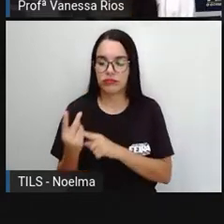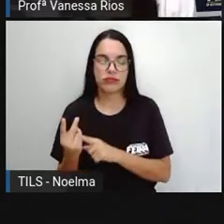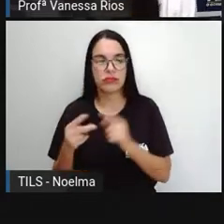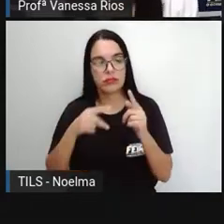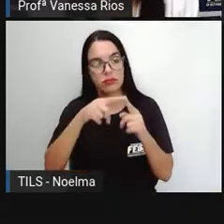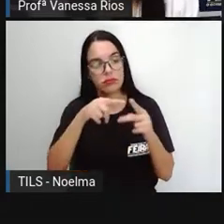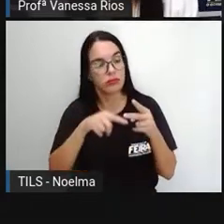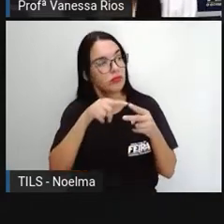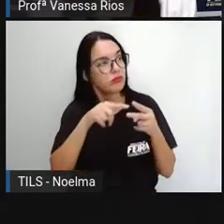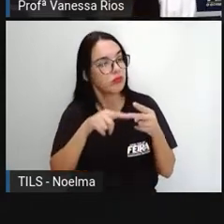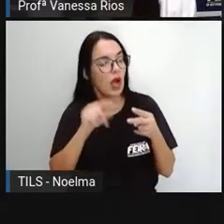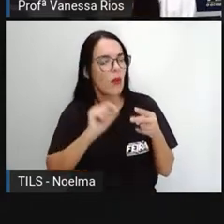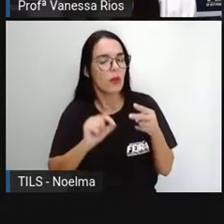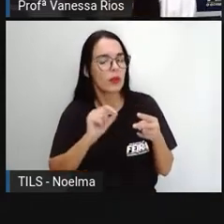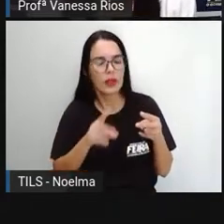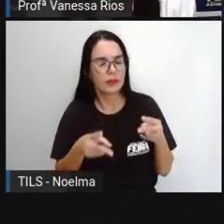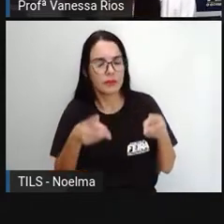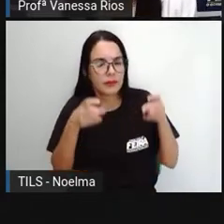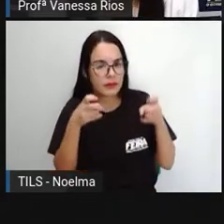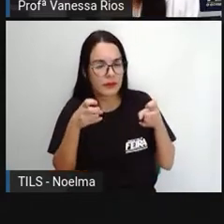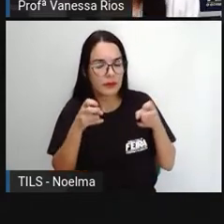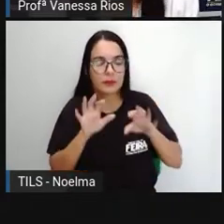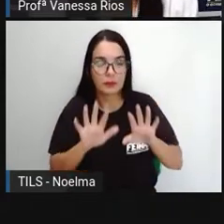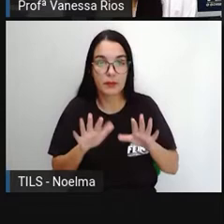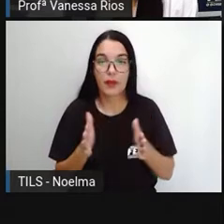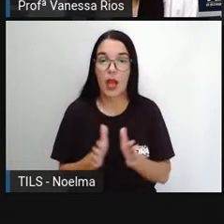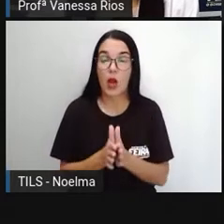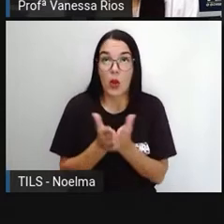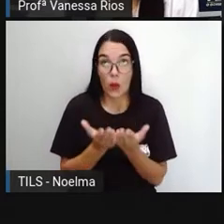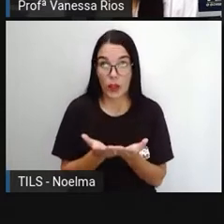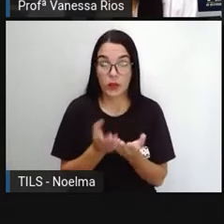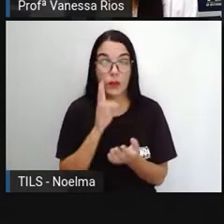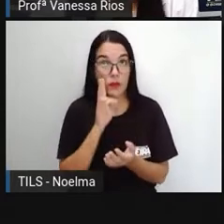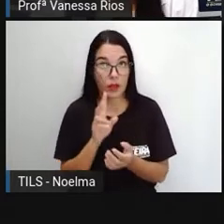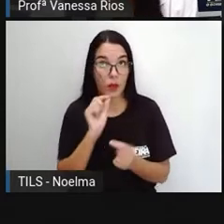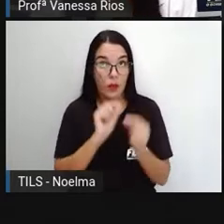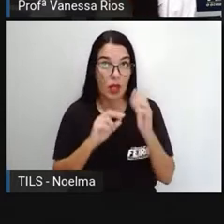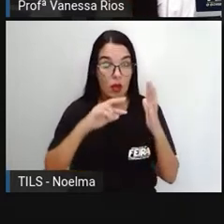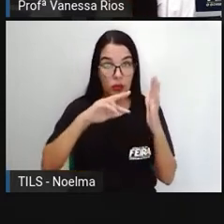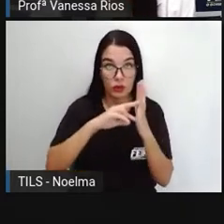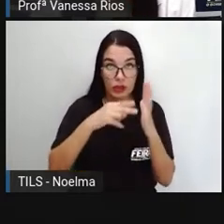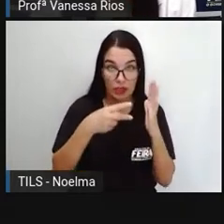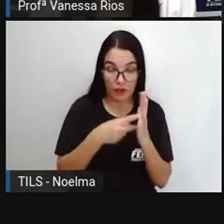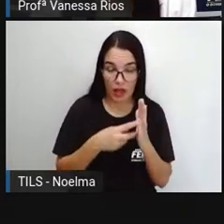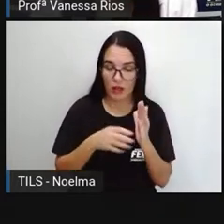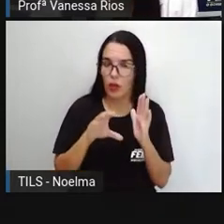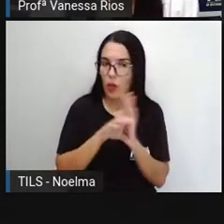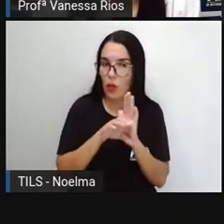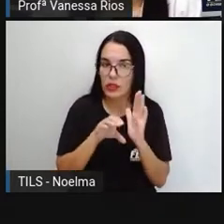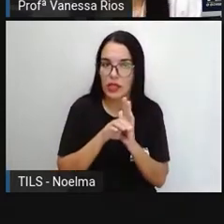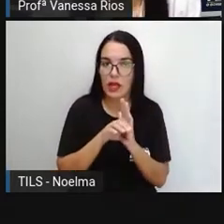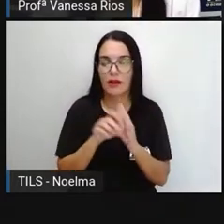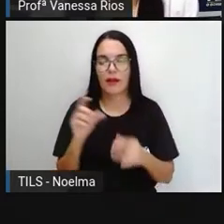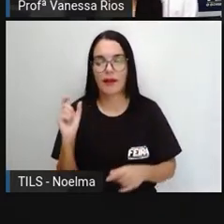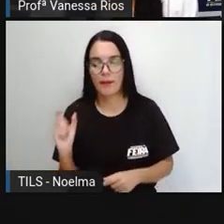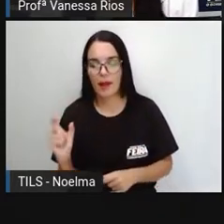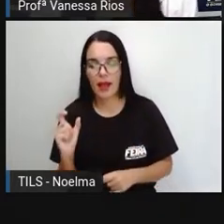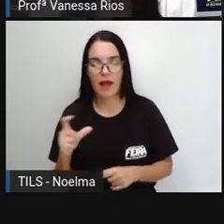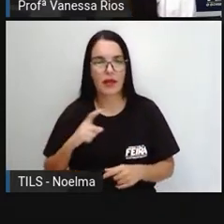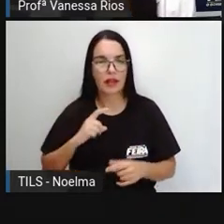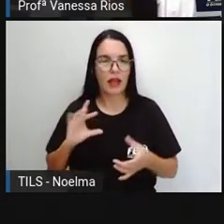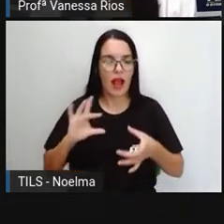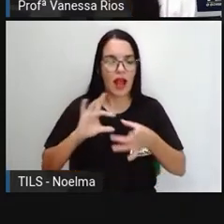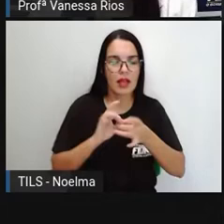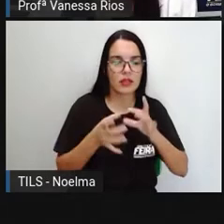sedentarismo. Mas quando a gente observa estas palavras e os conceitos que essas palavras trazem, relacionando aí ao modo de